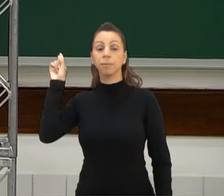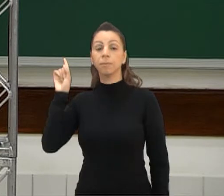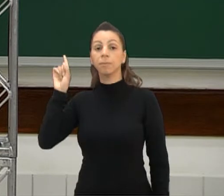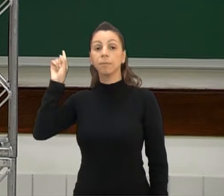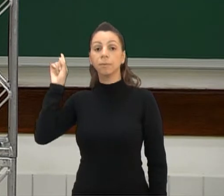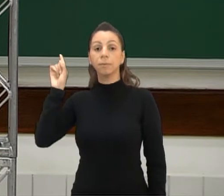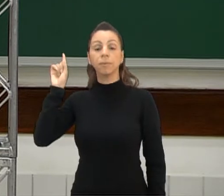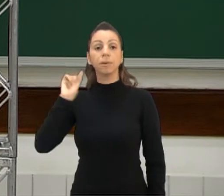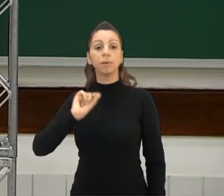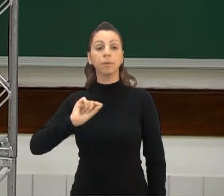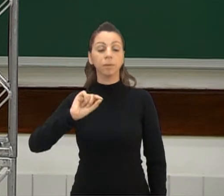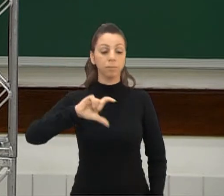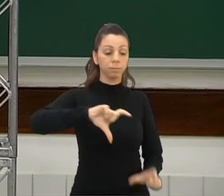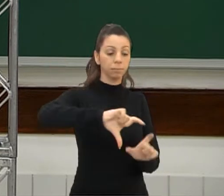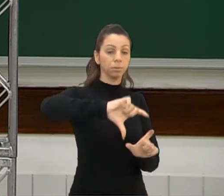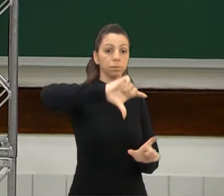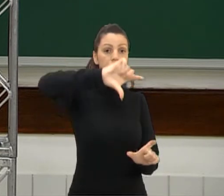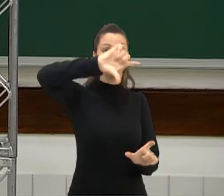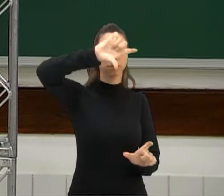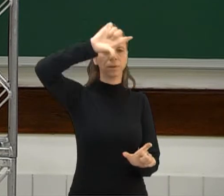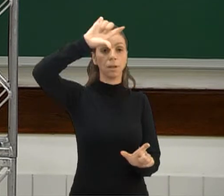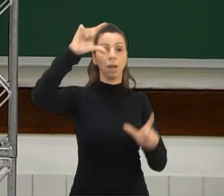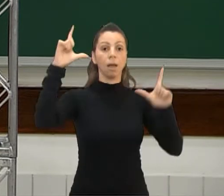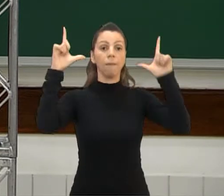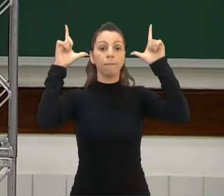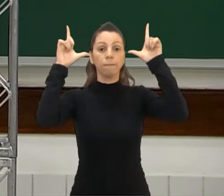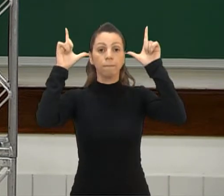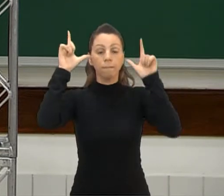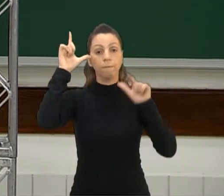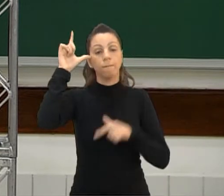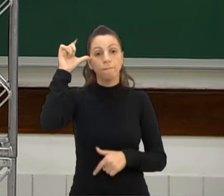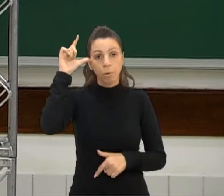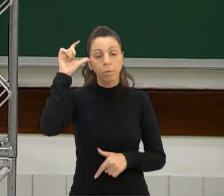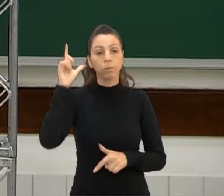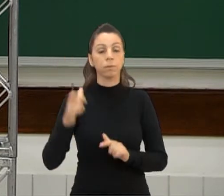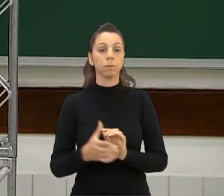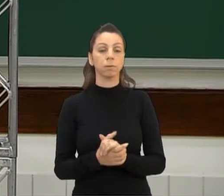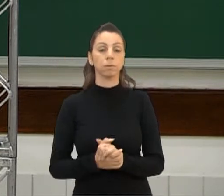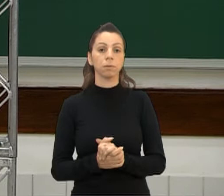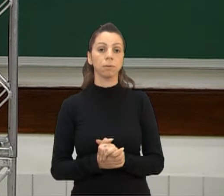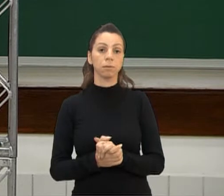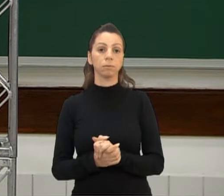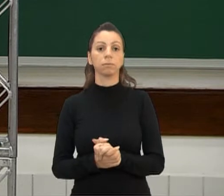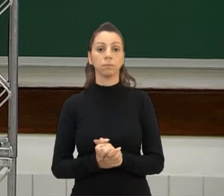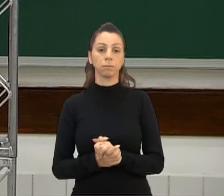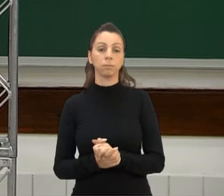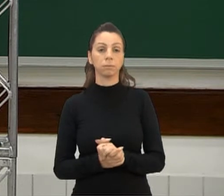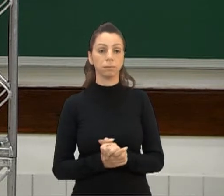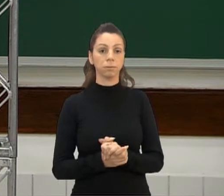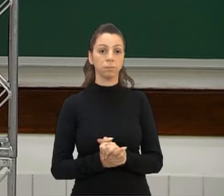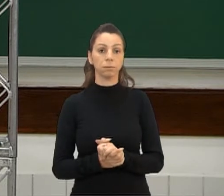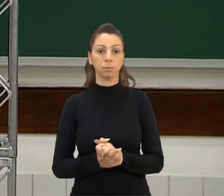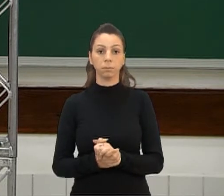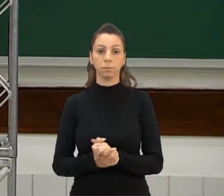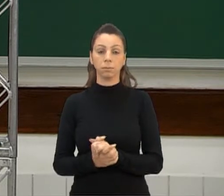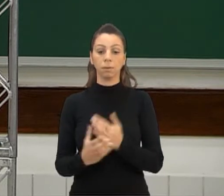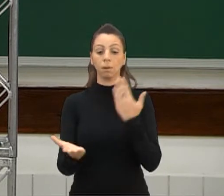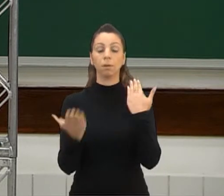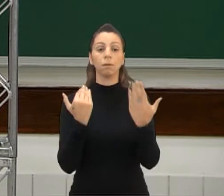estopim, digamos assim. É a forma como uma das meninas encontrou para conversar com a